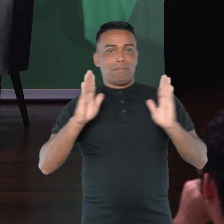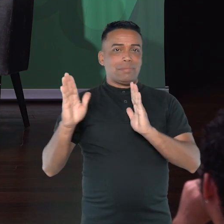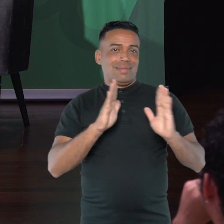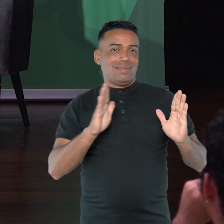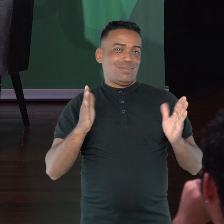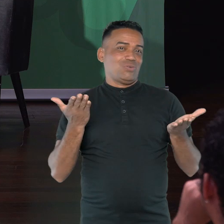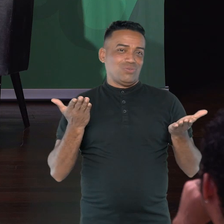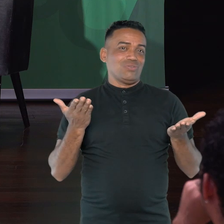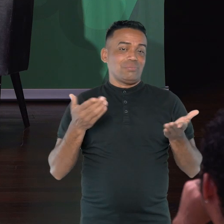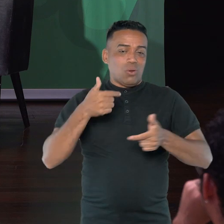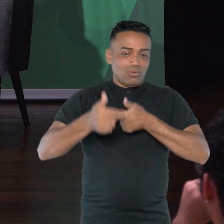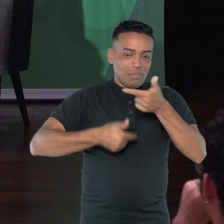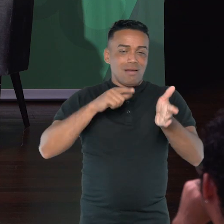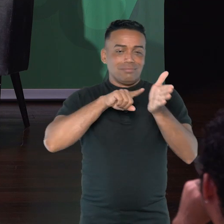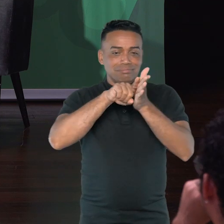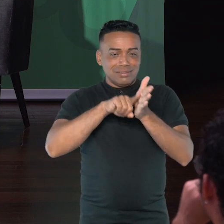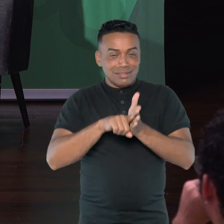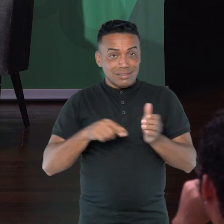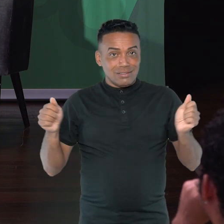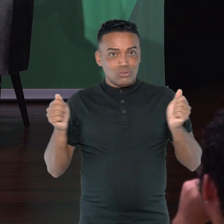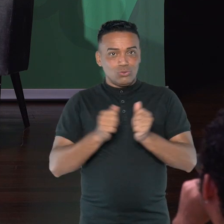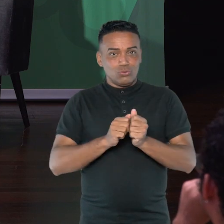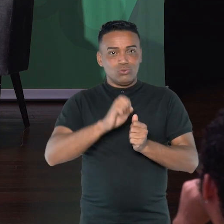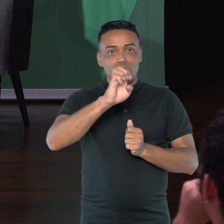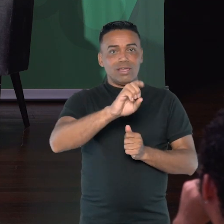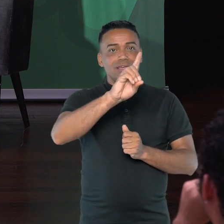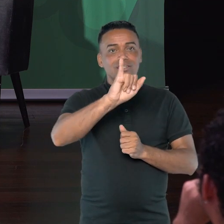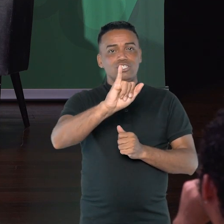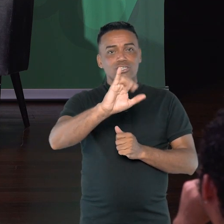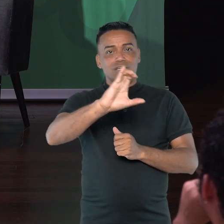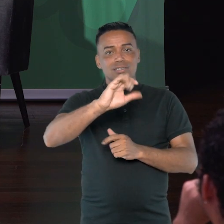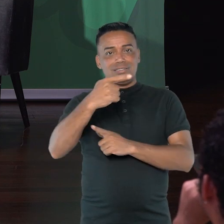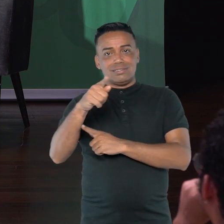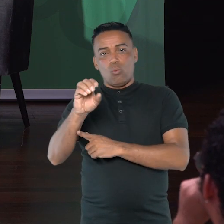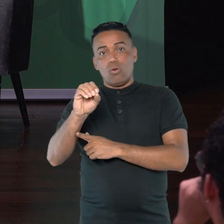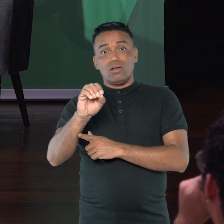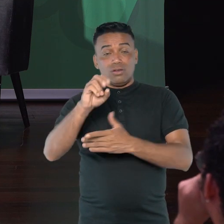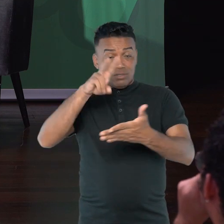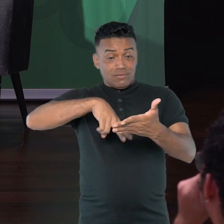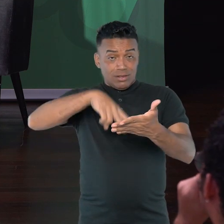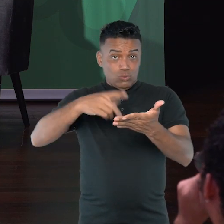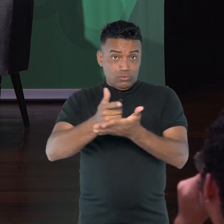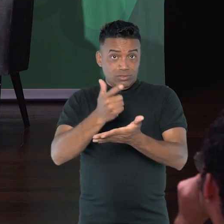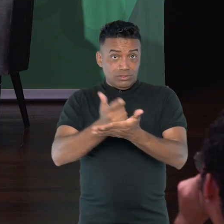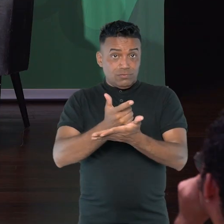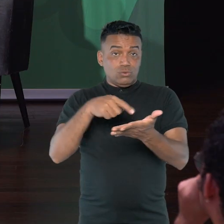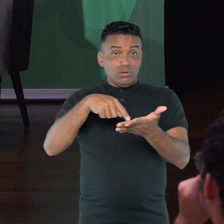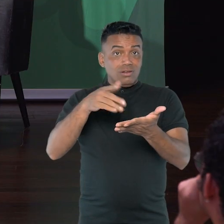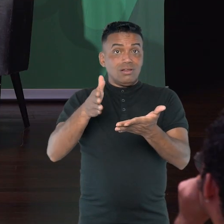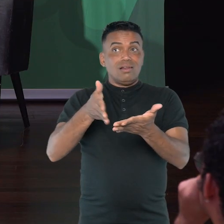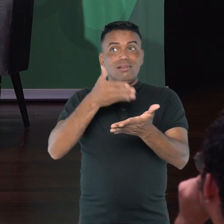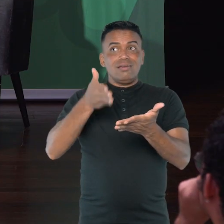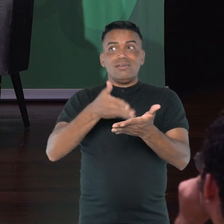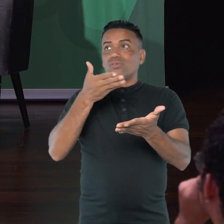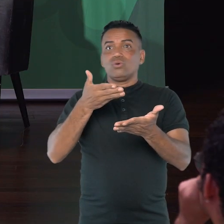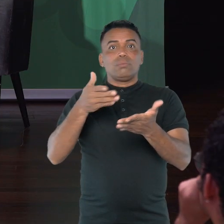Ao fazer esse trabalho junto com a edição, porque é importante destacar, vocês devem estar vendo o livro aí. Este é um livro que, obviamente, deve